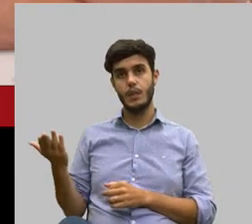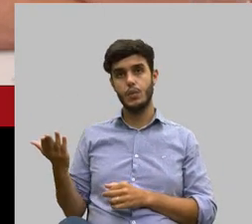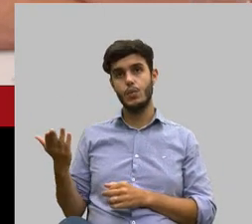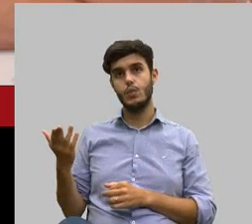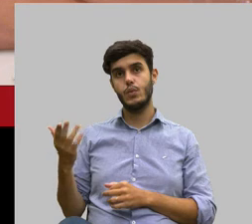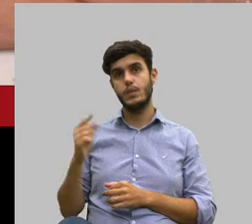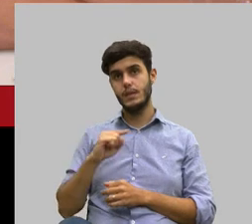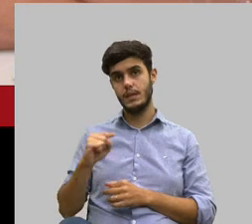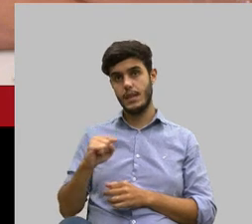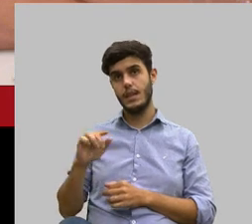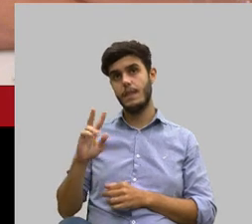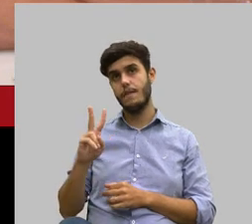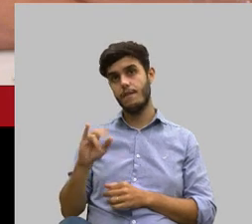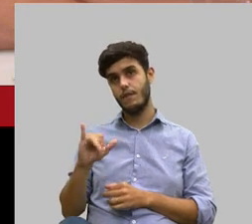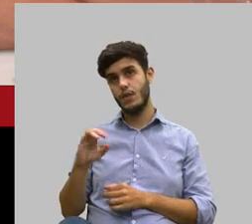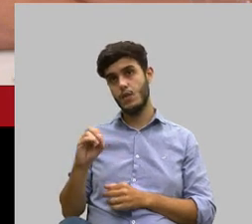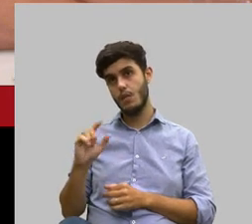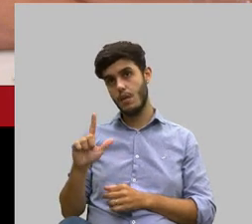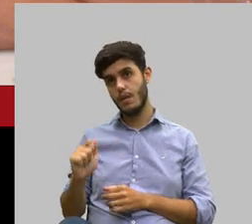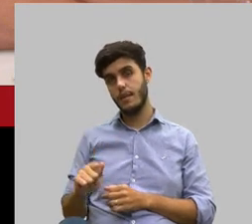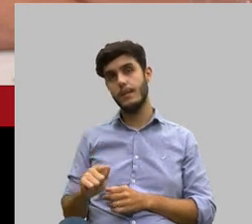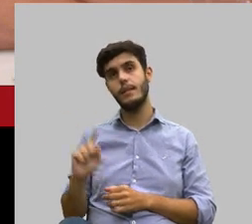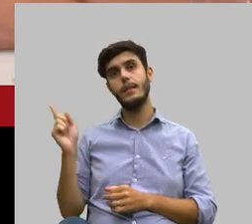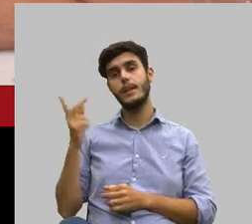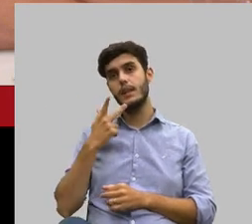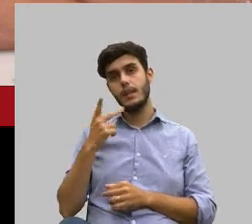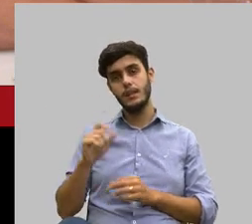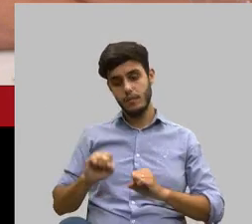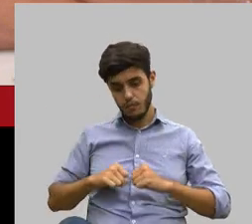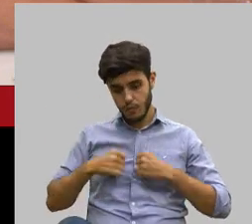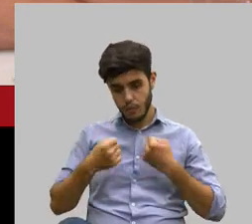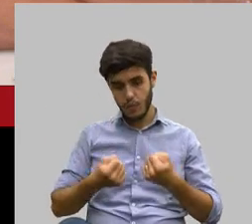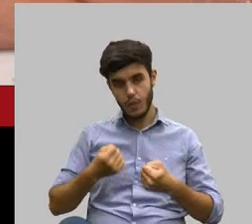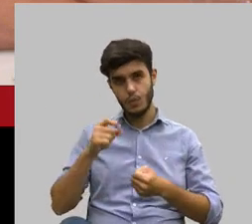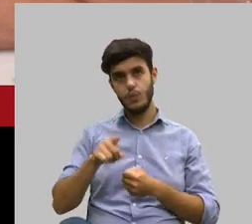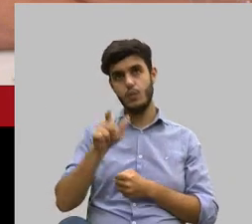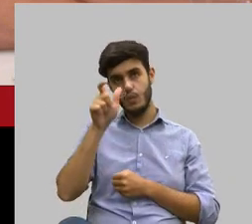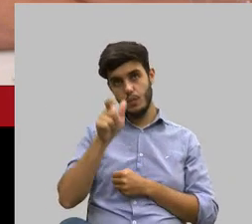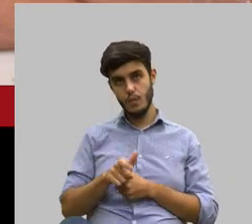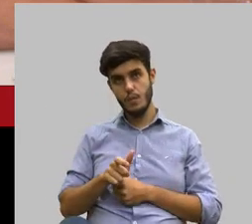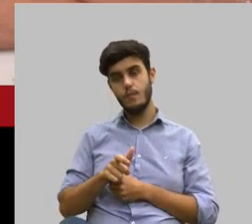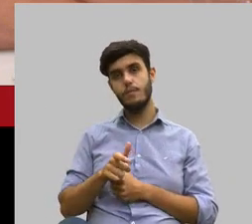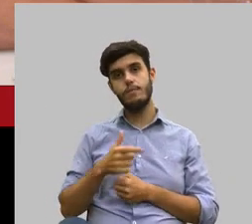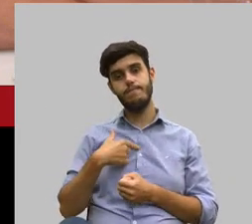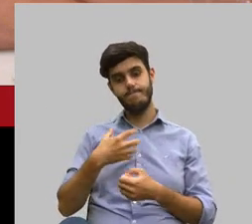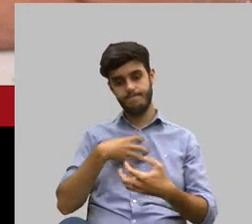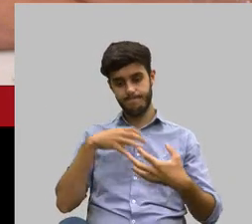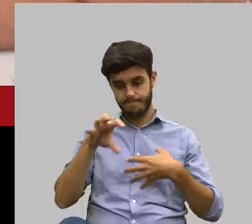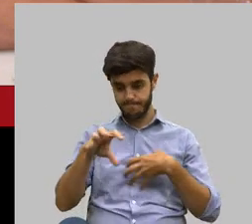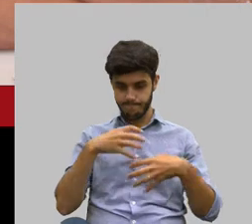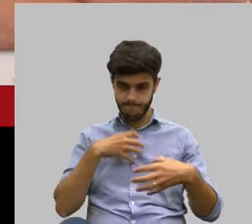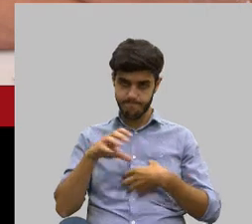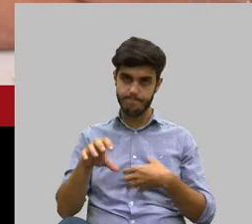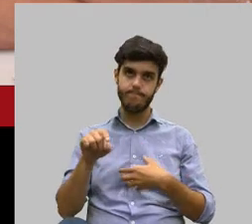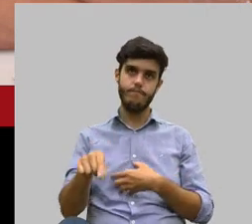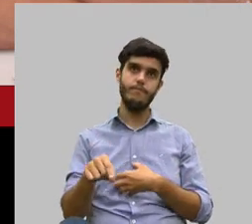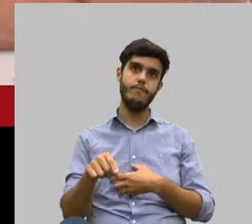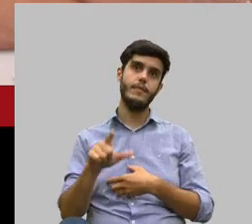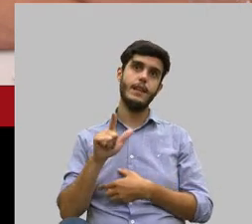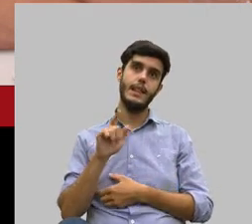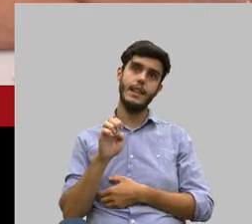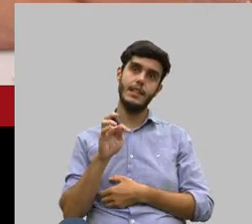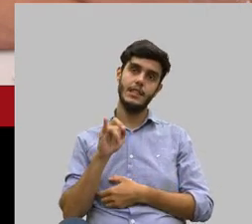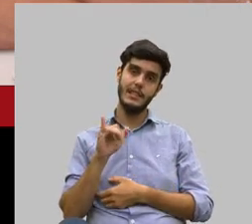zela viola porque isso reforça na pessoa dele a sensibilidade D elícia não trabalha